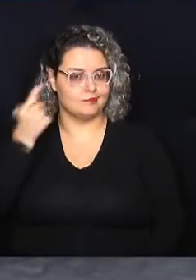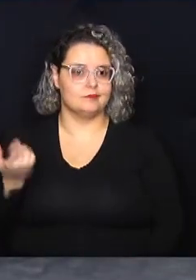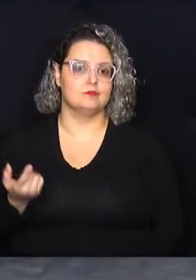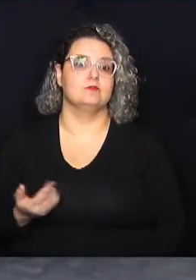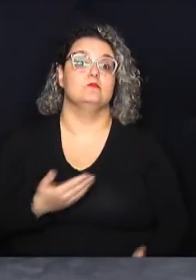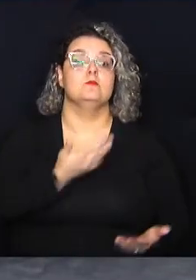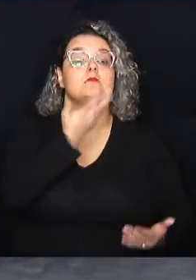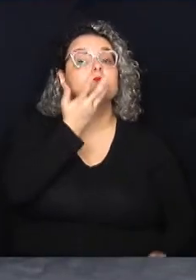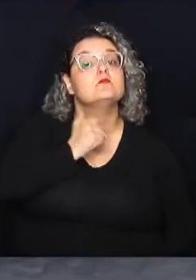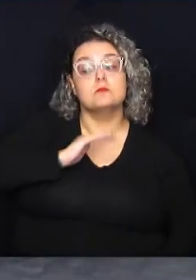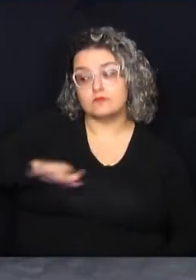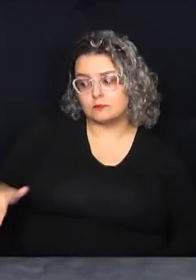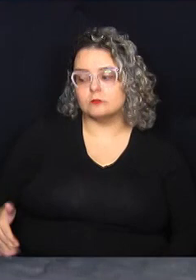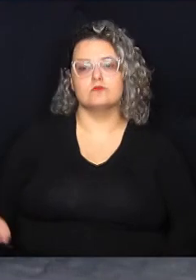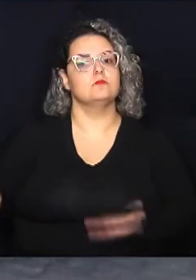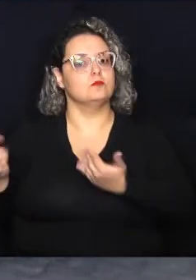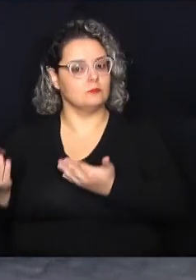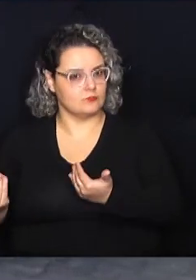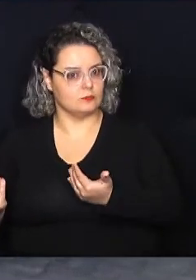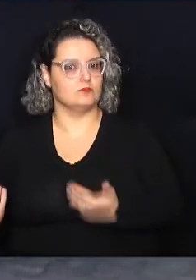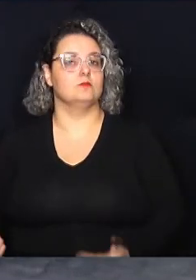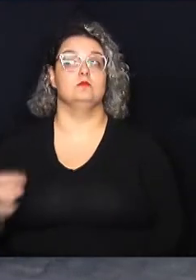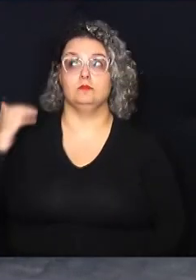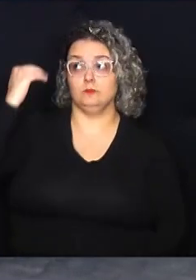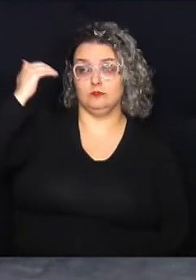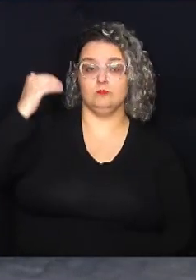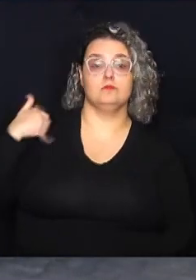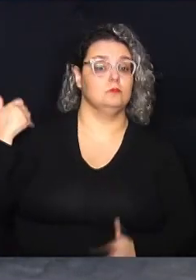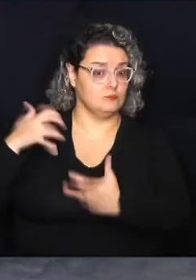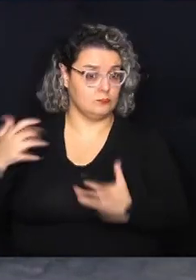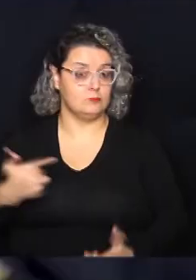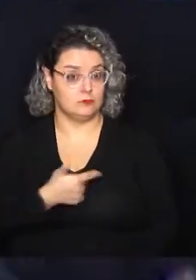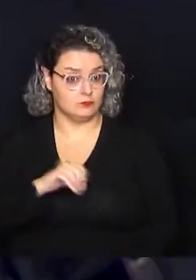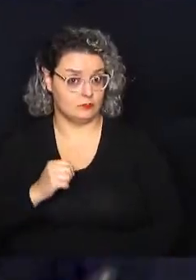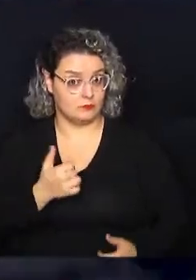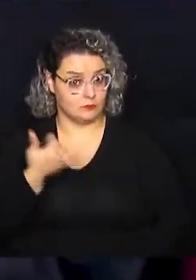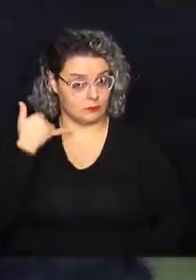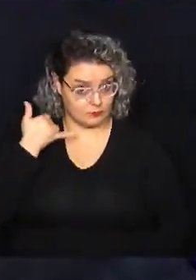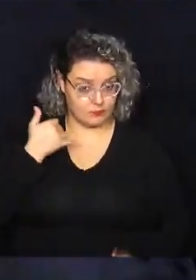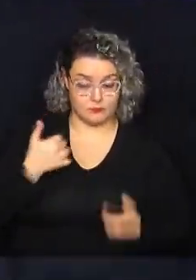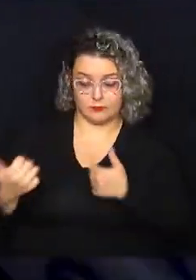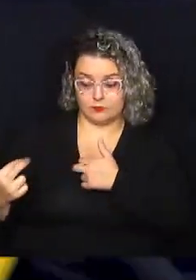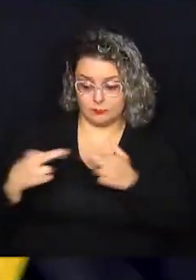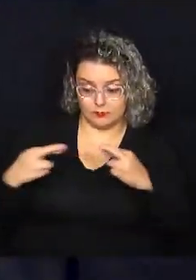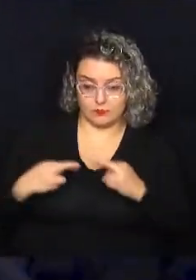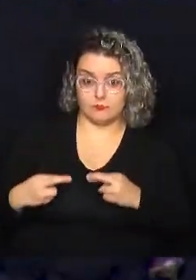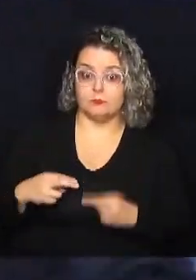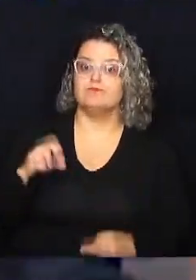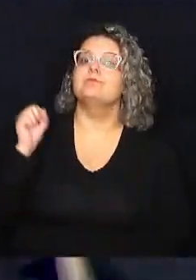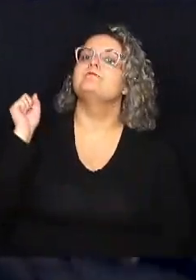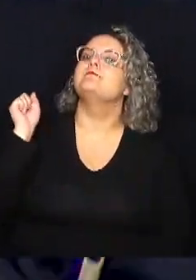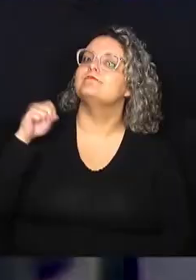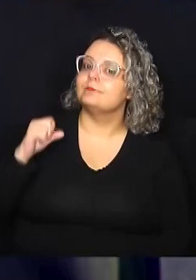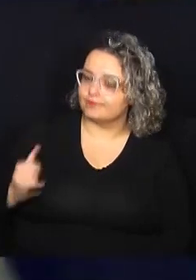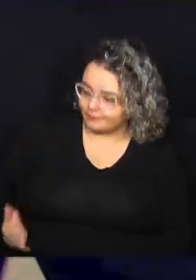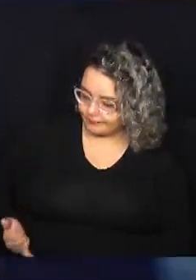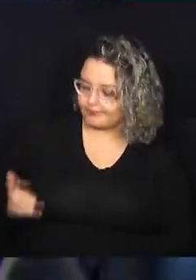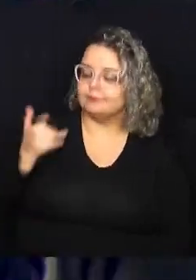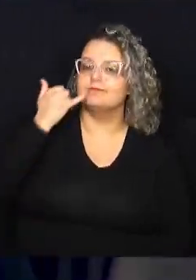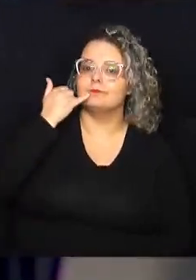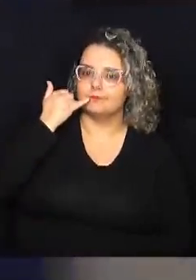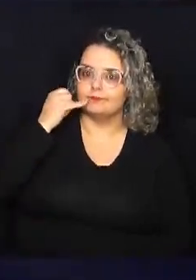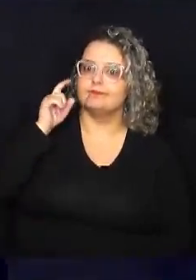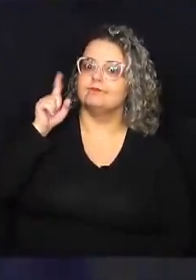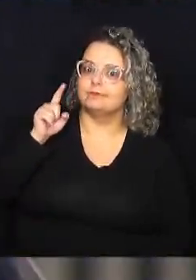adultos e idosos cerca de 20 celulares foram analisados e sim o celular é considerado